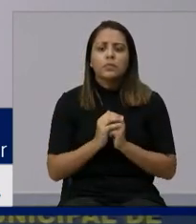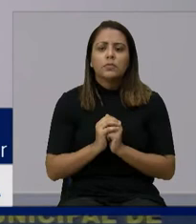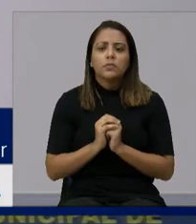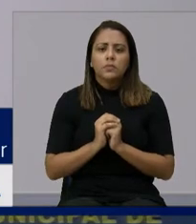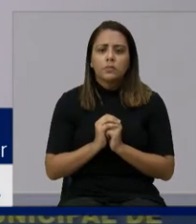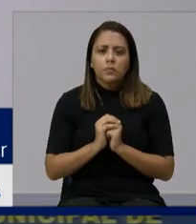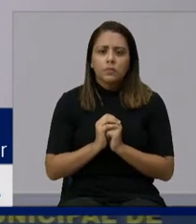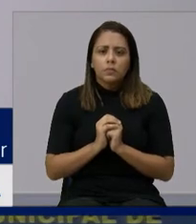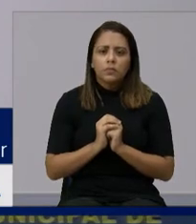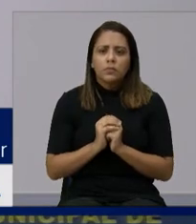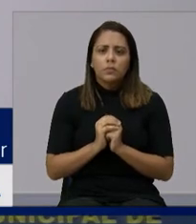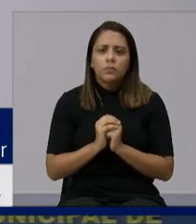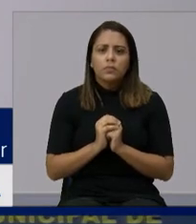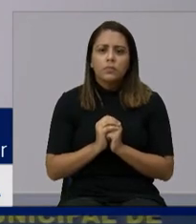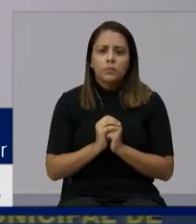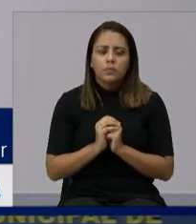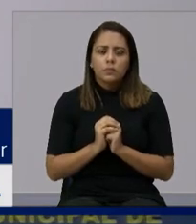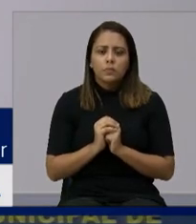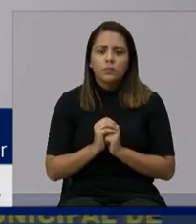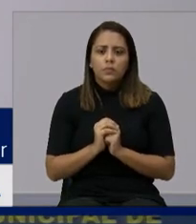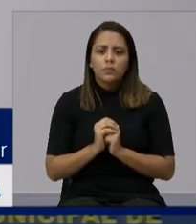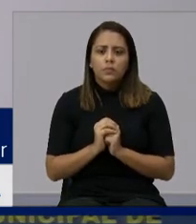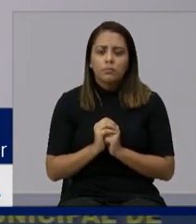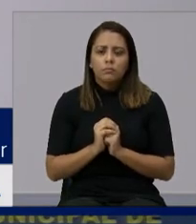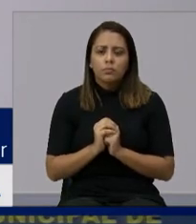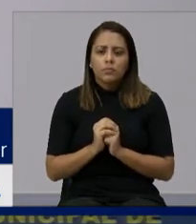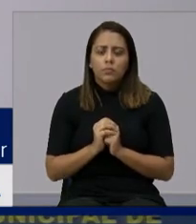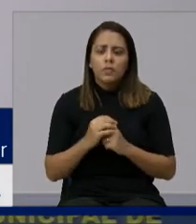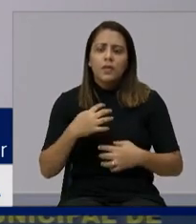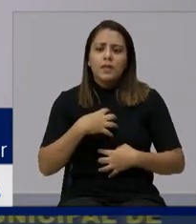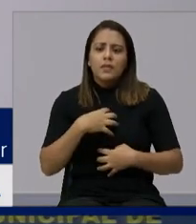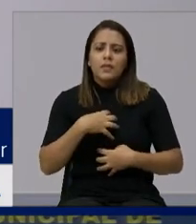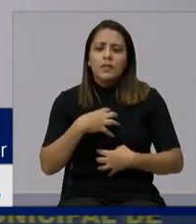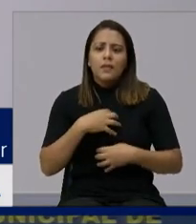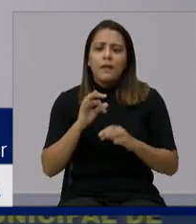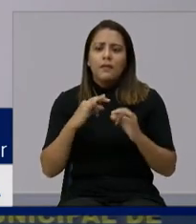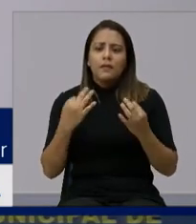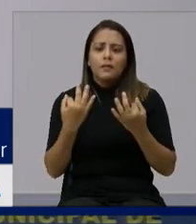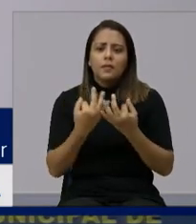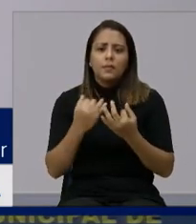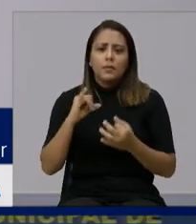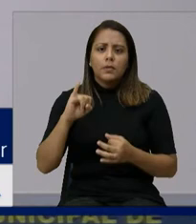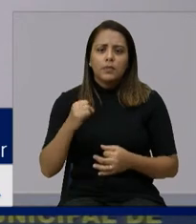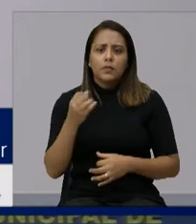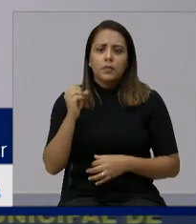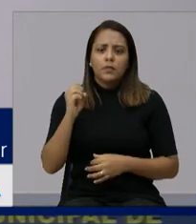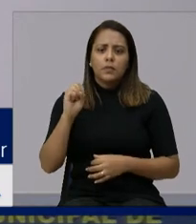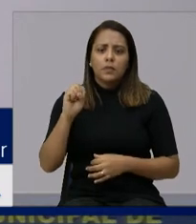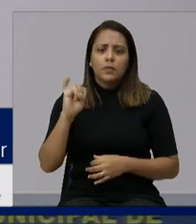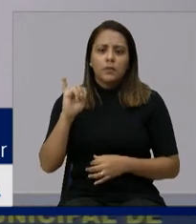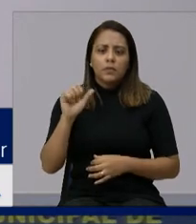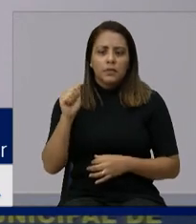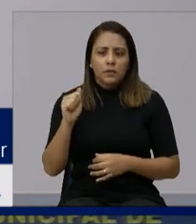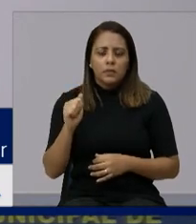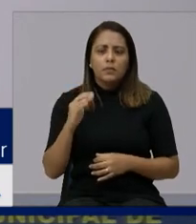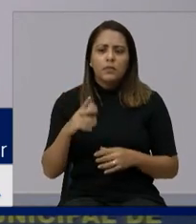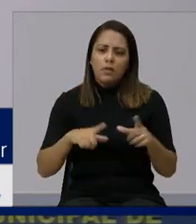Meus pêsames aos familiares de Josias. Josias trabalhou com a gente um tempo no gabinete, depois vinha nos